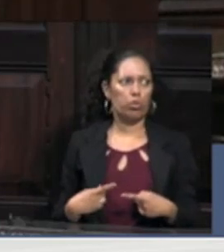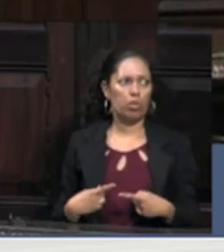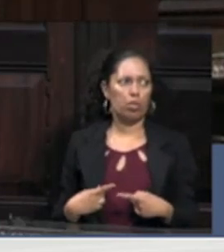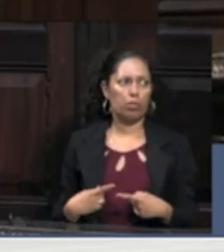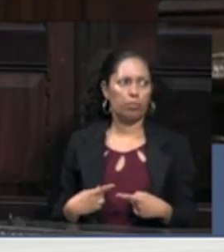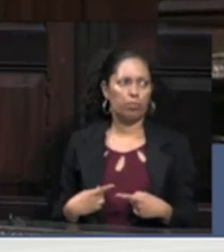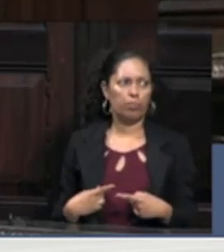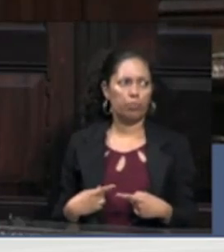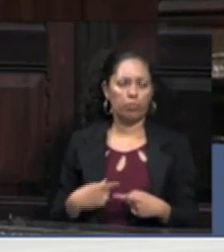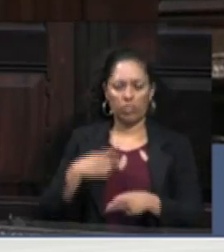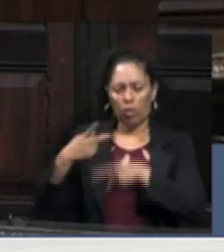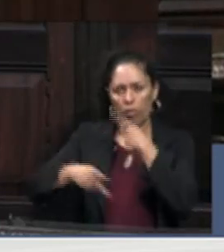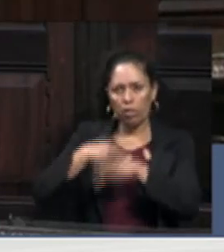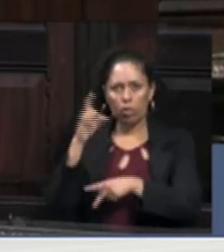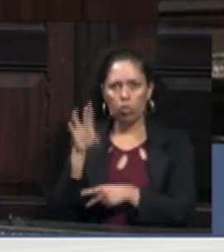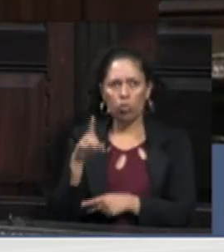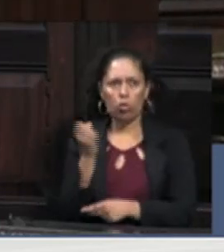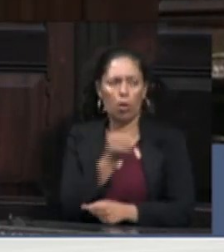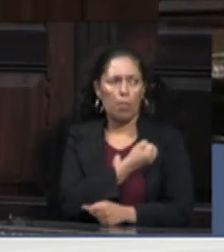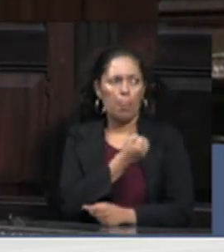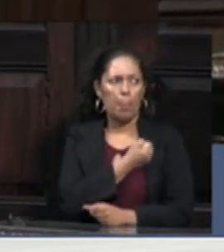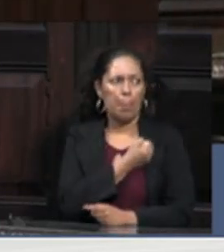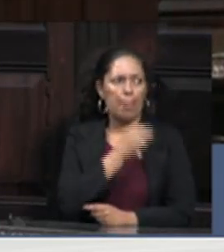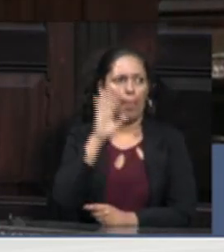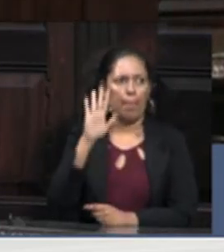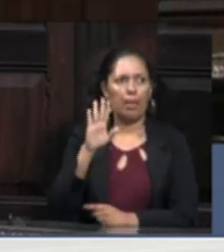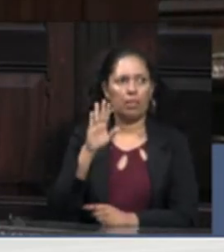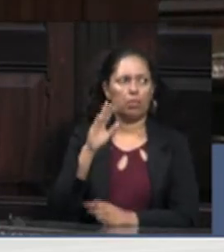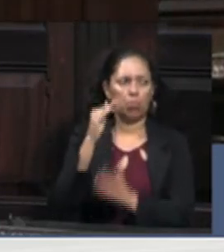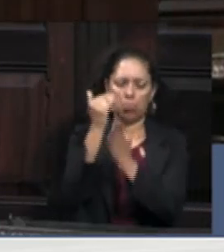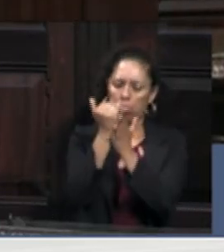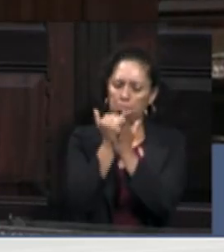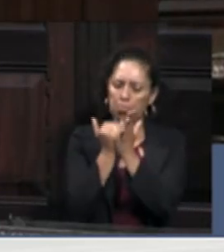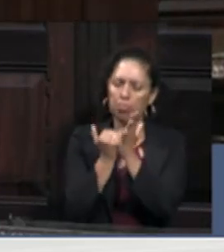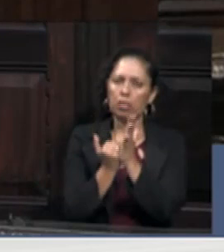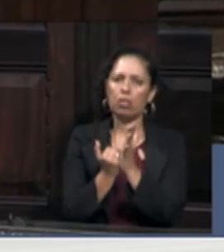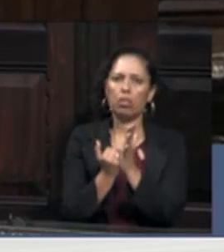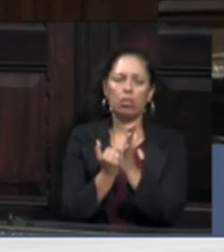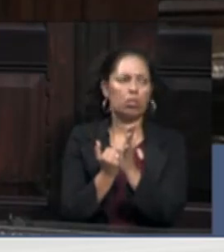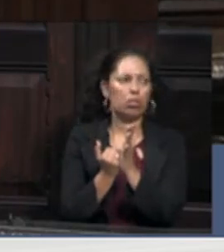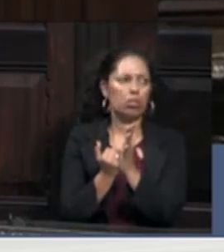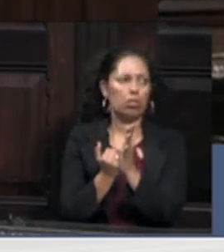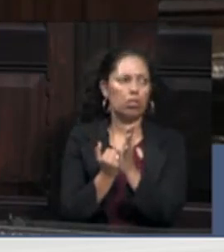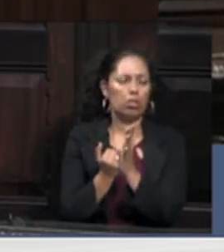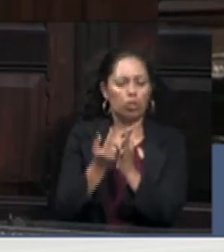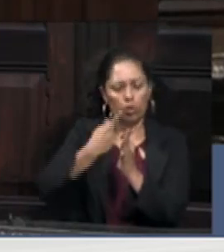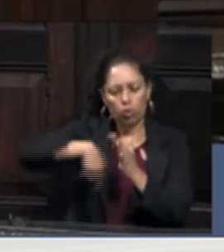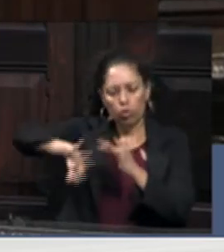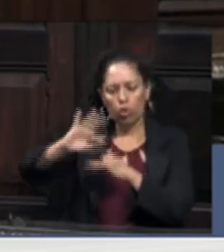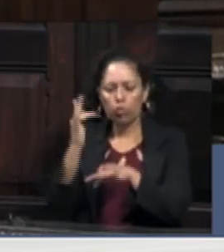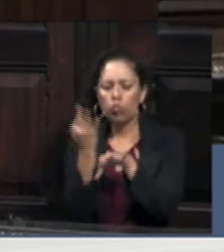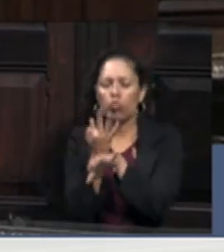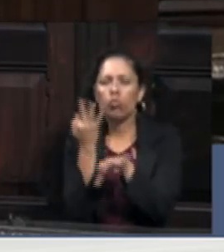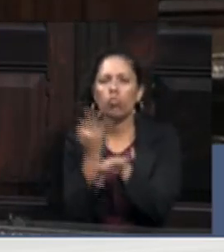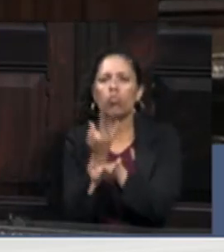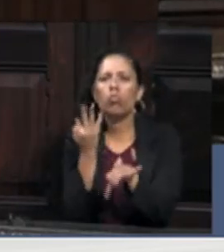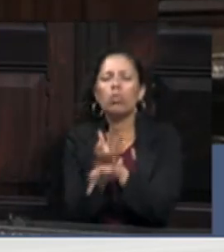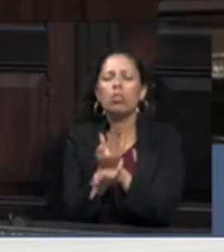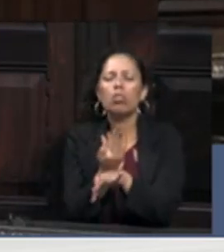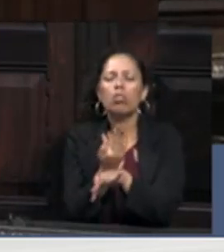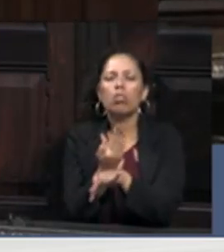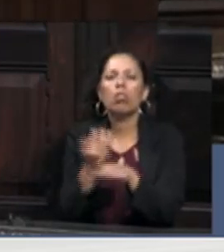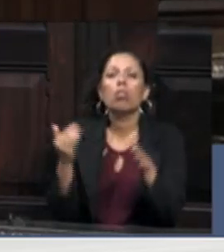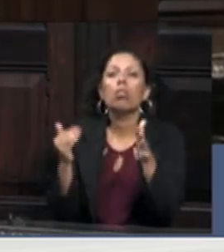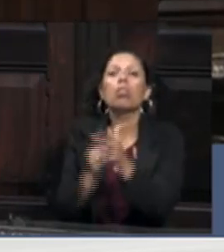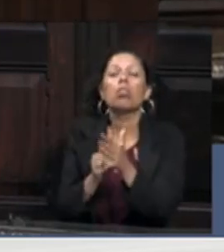não apenas trazendo números, mas problematizando centralmente o seguinte: quanto tempo mais o Estado do Rio de